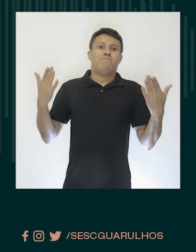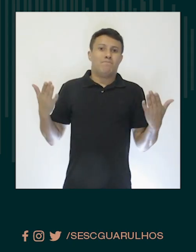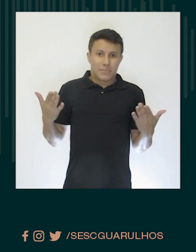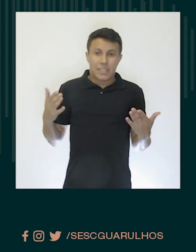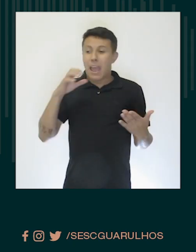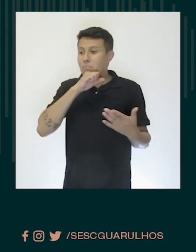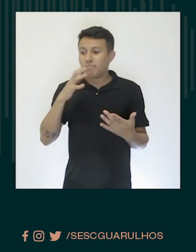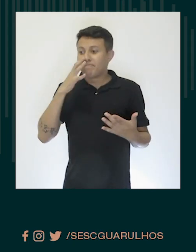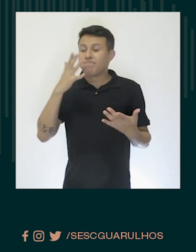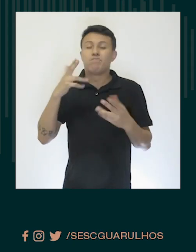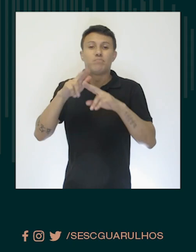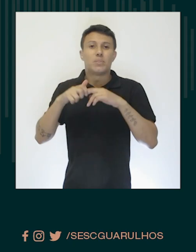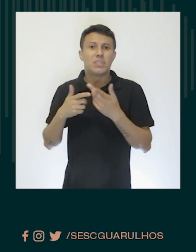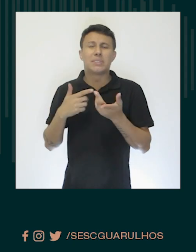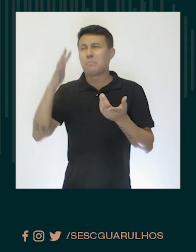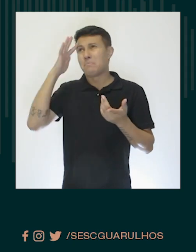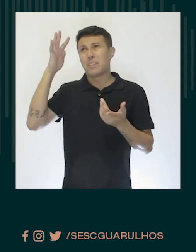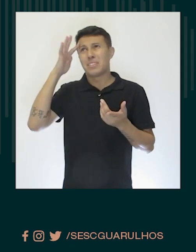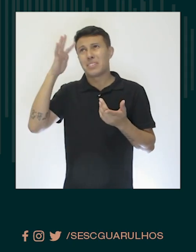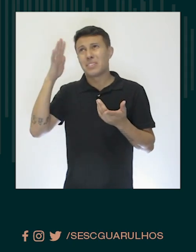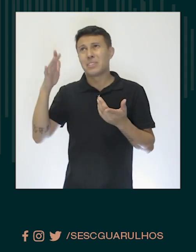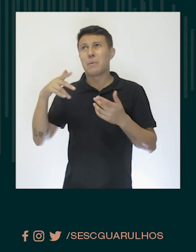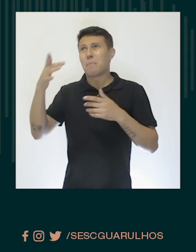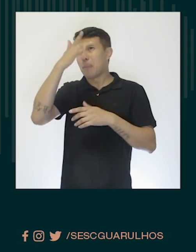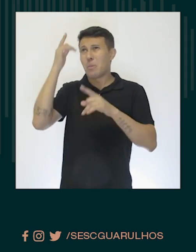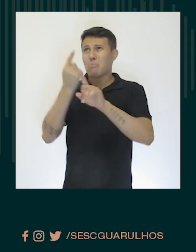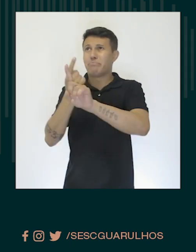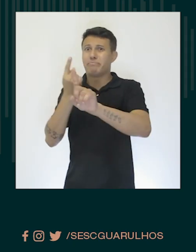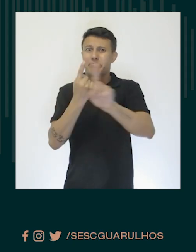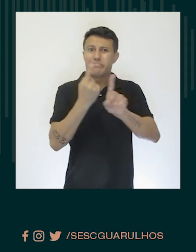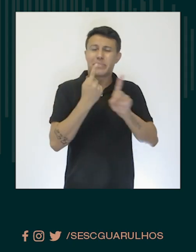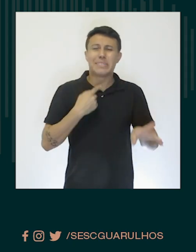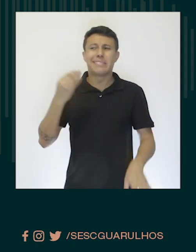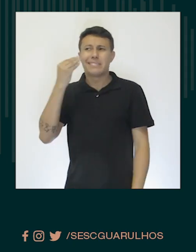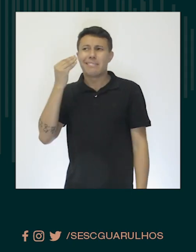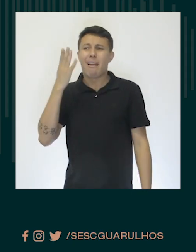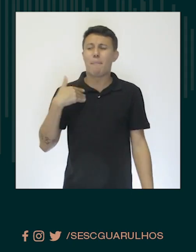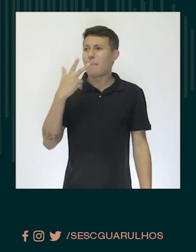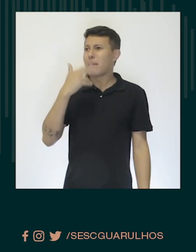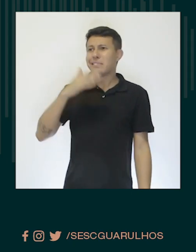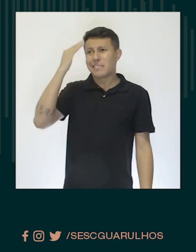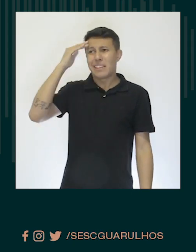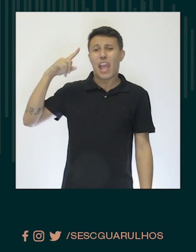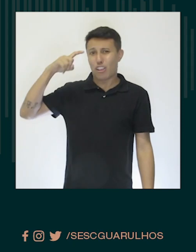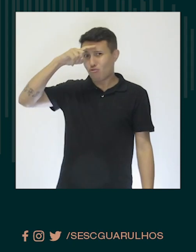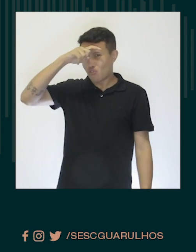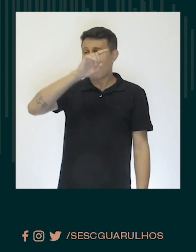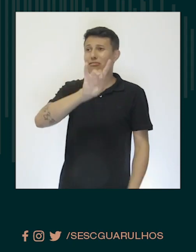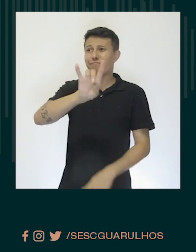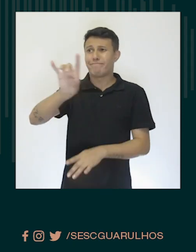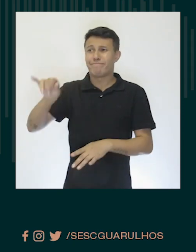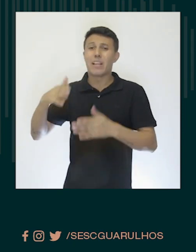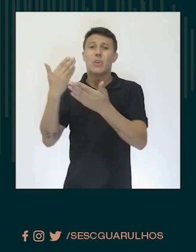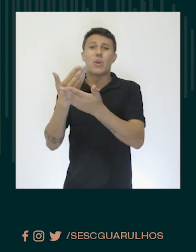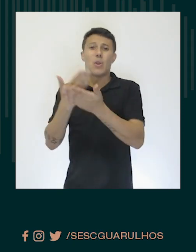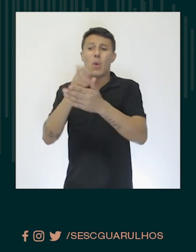porque você pensar um ensino engajado, em que você olha no olho das pessoas, em que você tenta entender as dificuldades desses